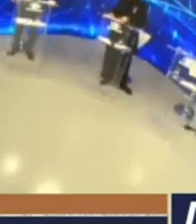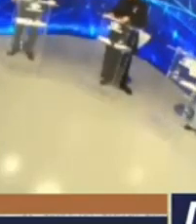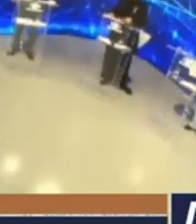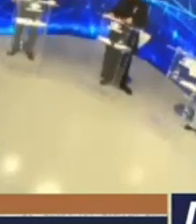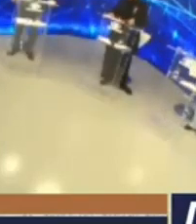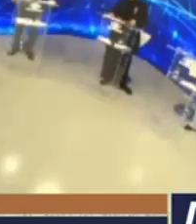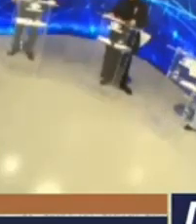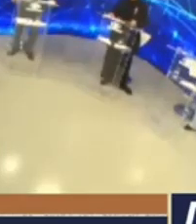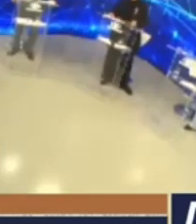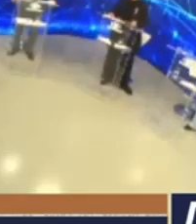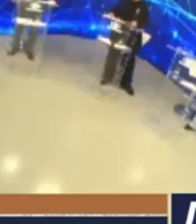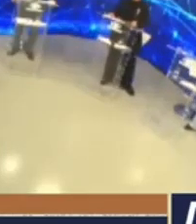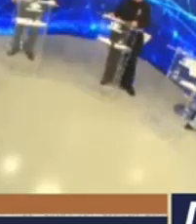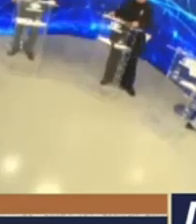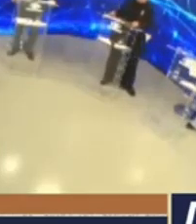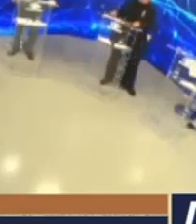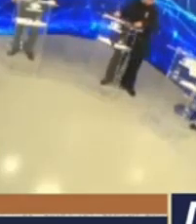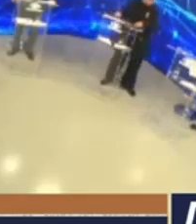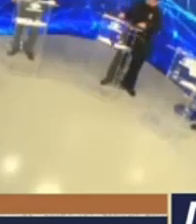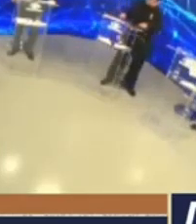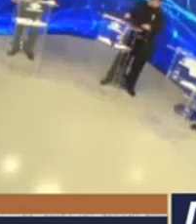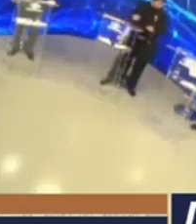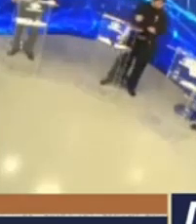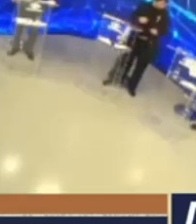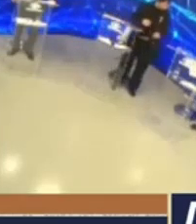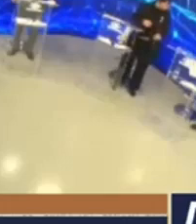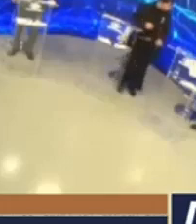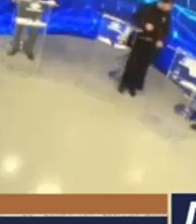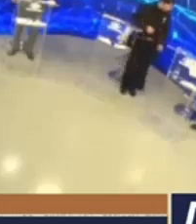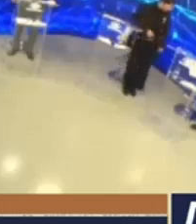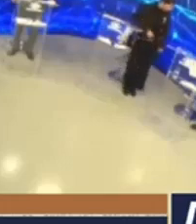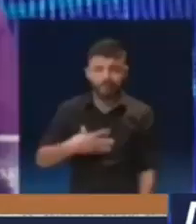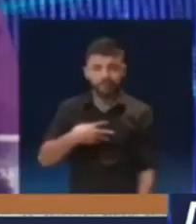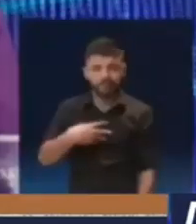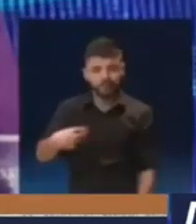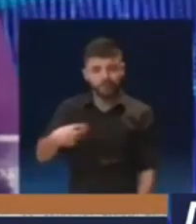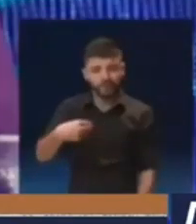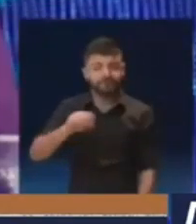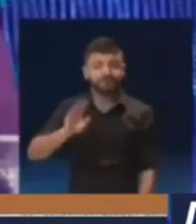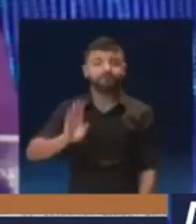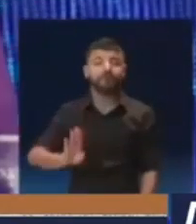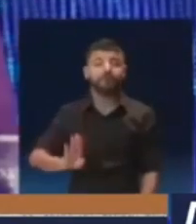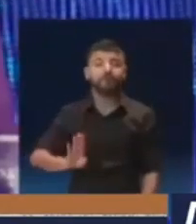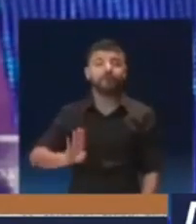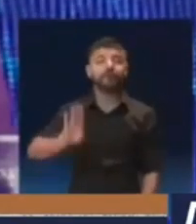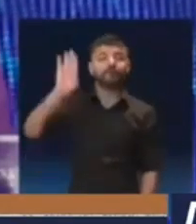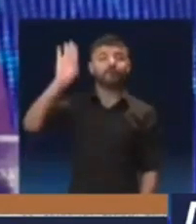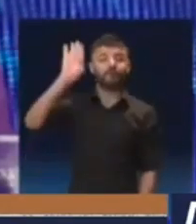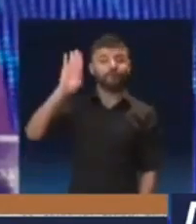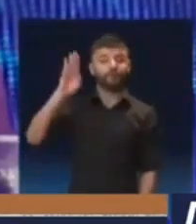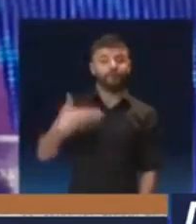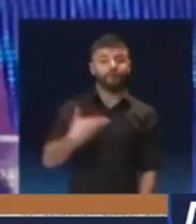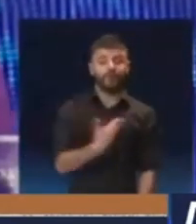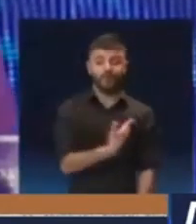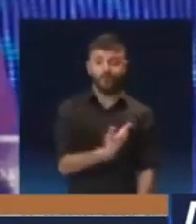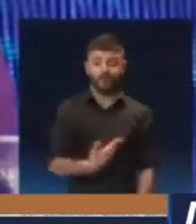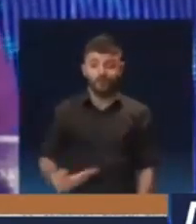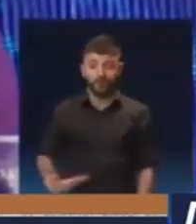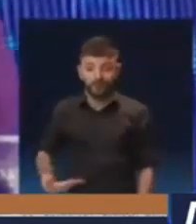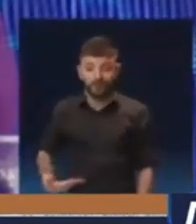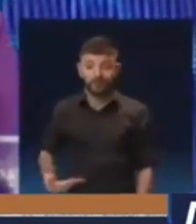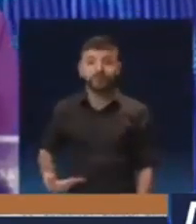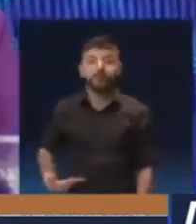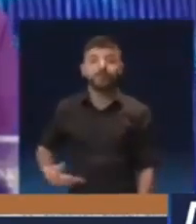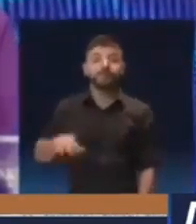foi a onda do momento, foi essa corrida armamentista no país. Então, esse é um ponto expressivo com relação à questão